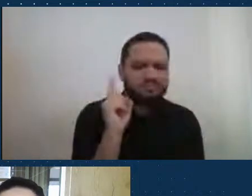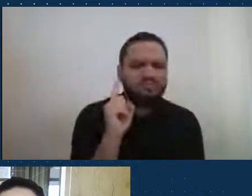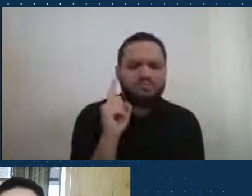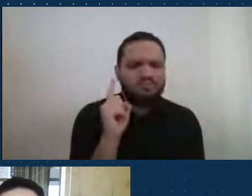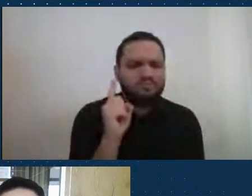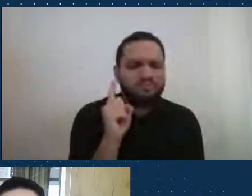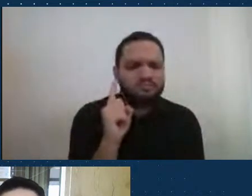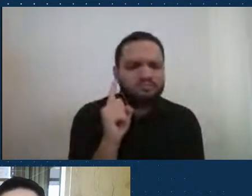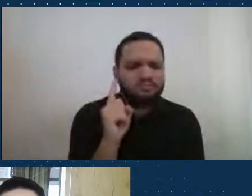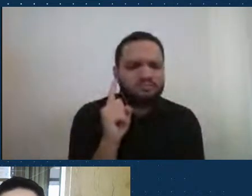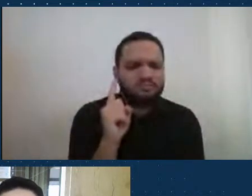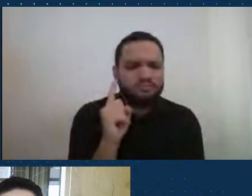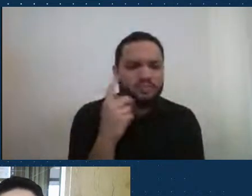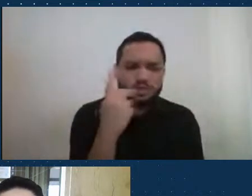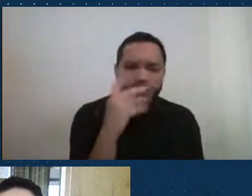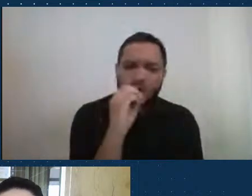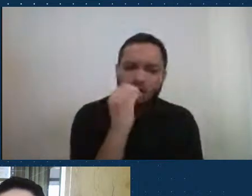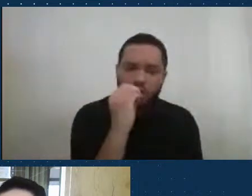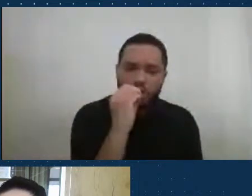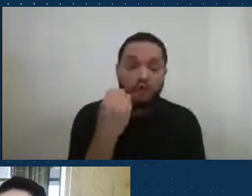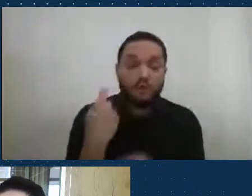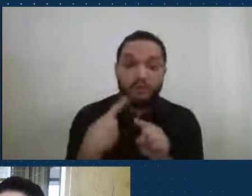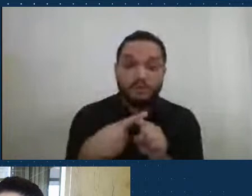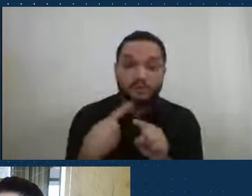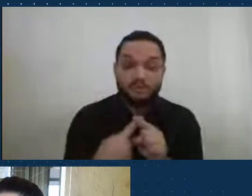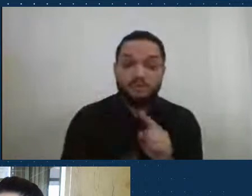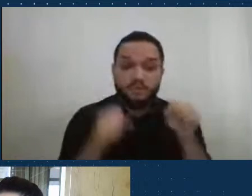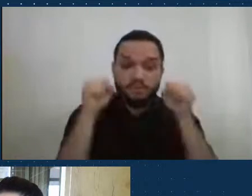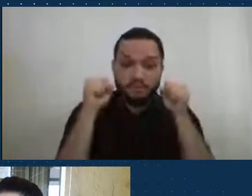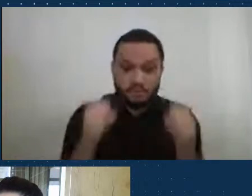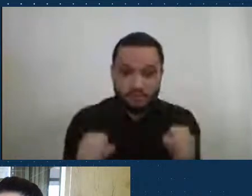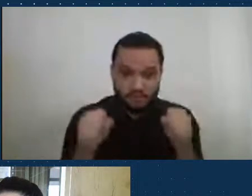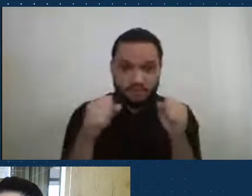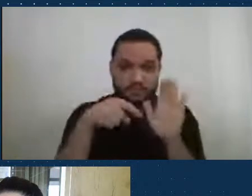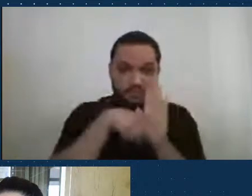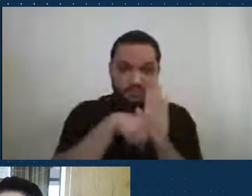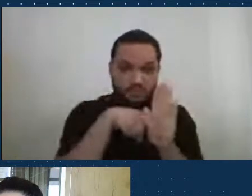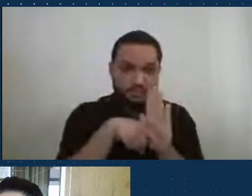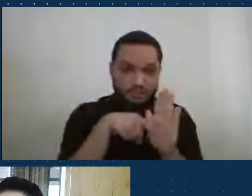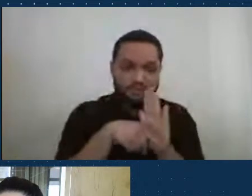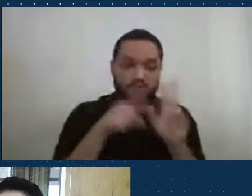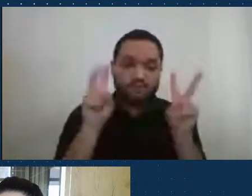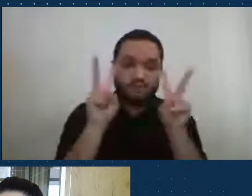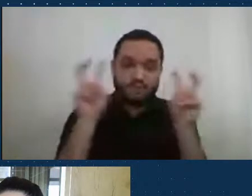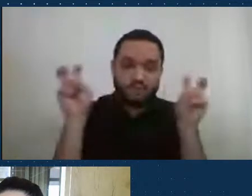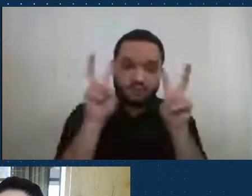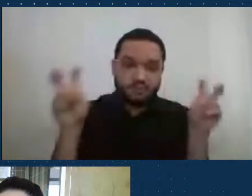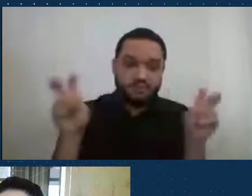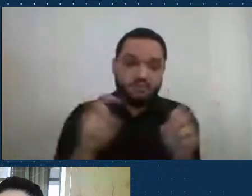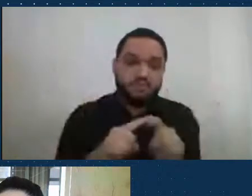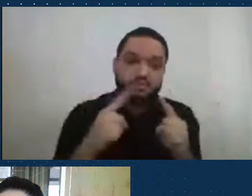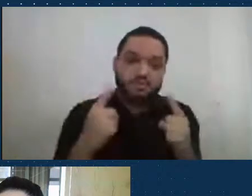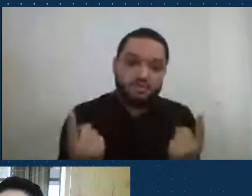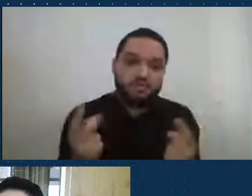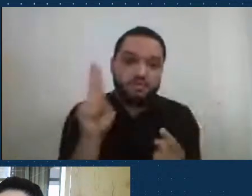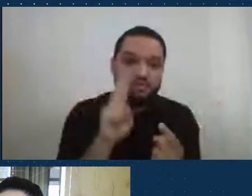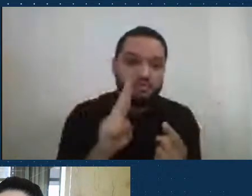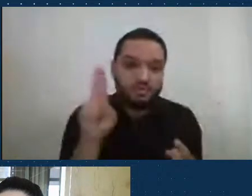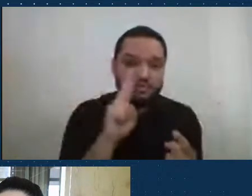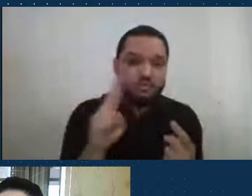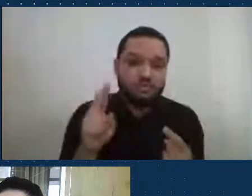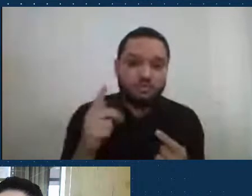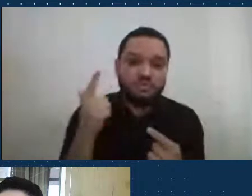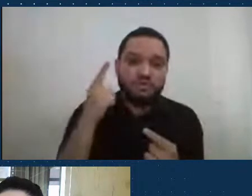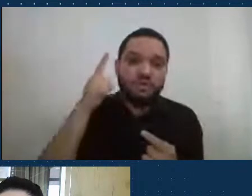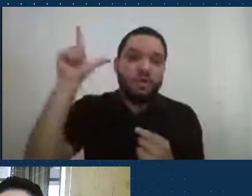Por quê? Porque você pode estar pesquisando esse tema mas utilizando, por exemplo, uma outra